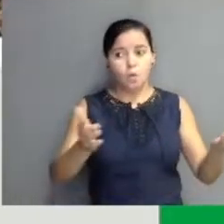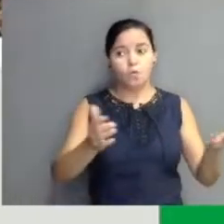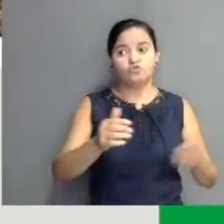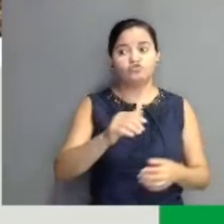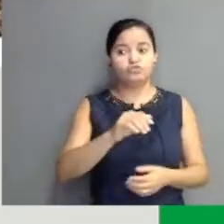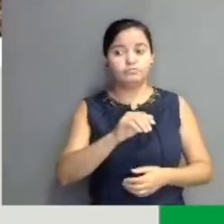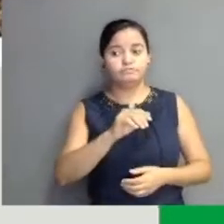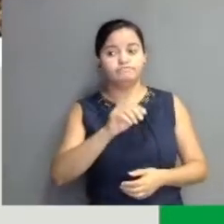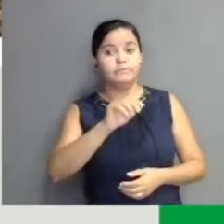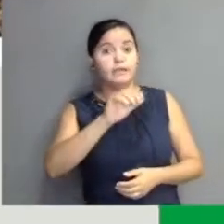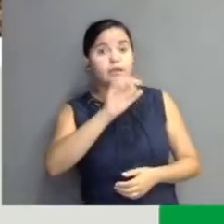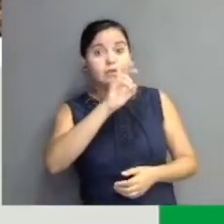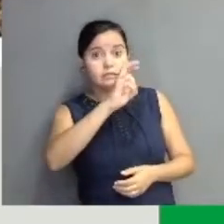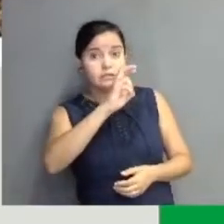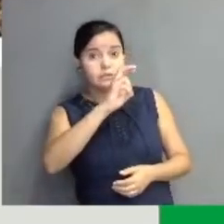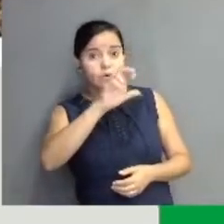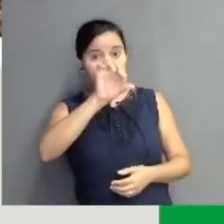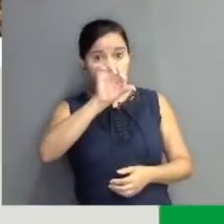Brasil,